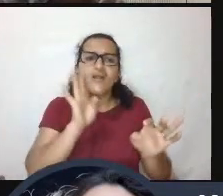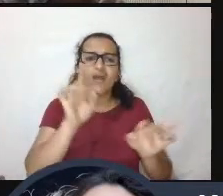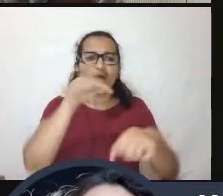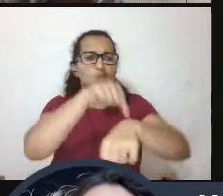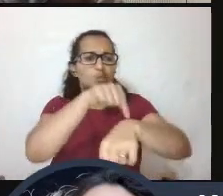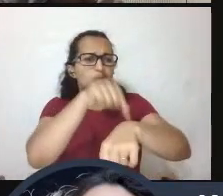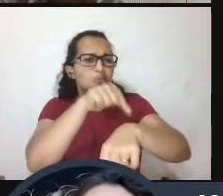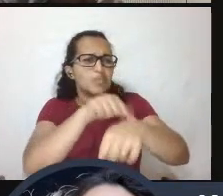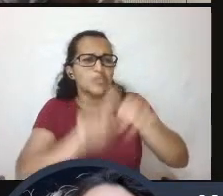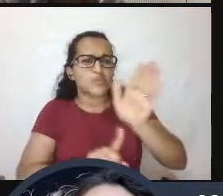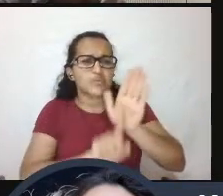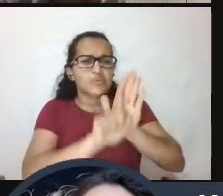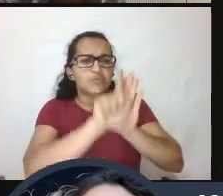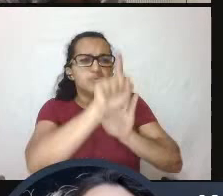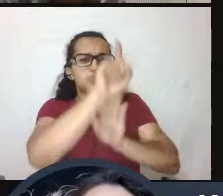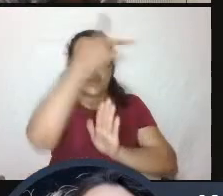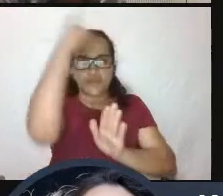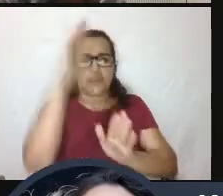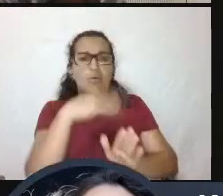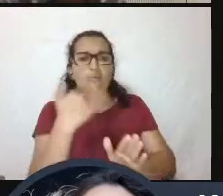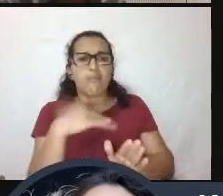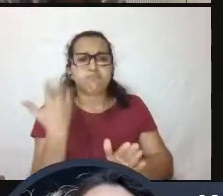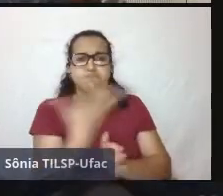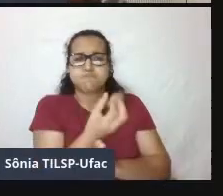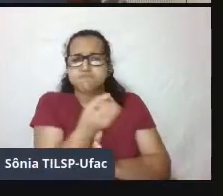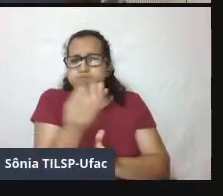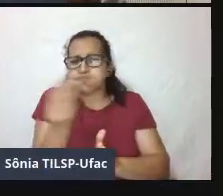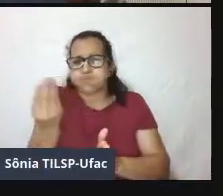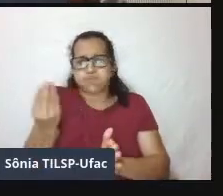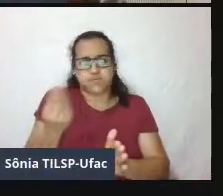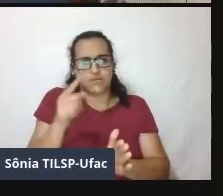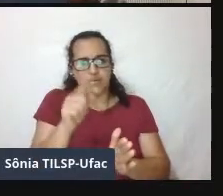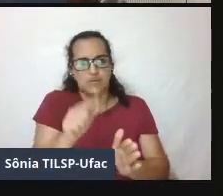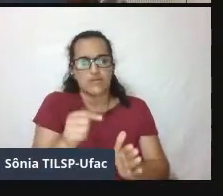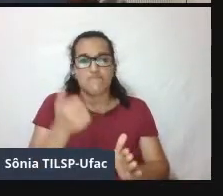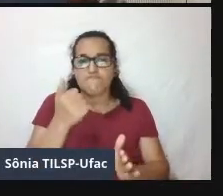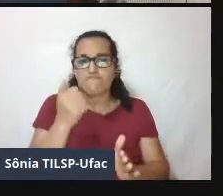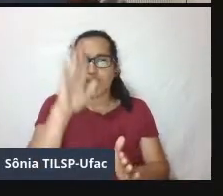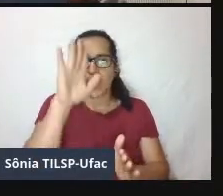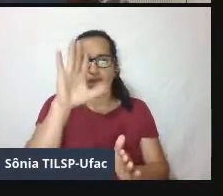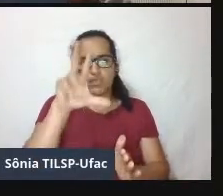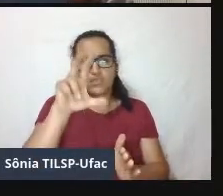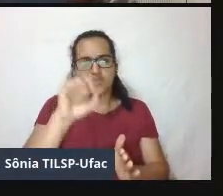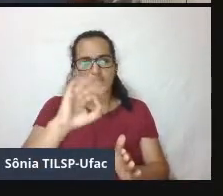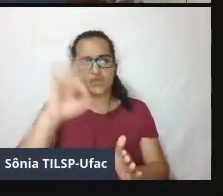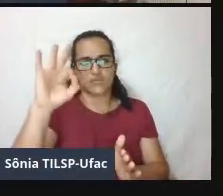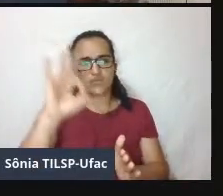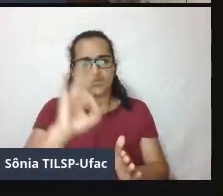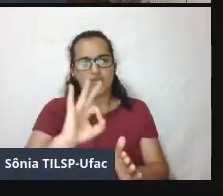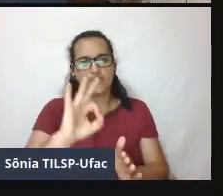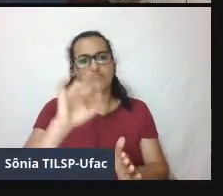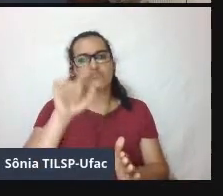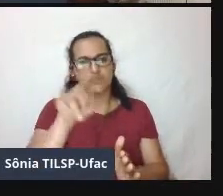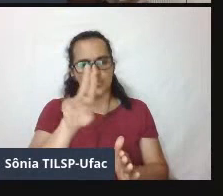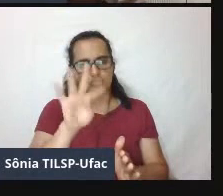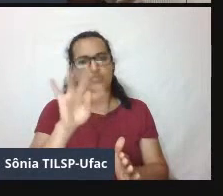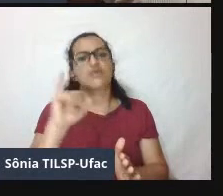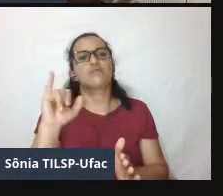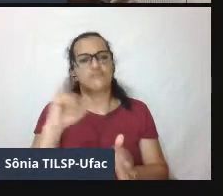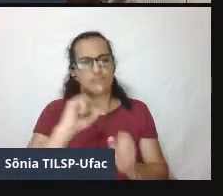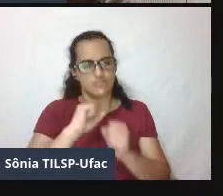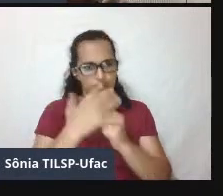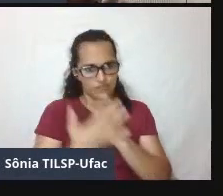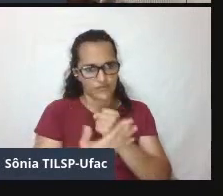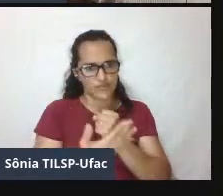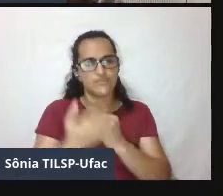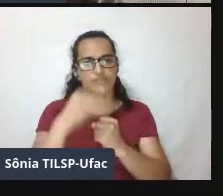grande número de óbitos. Infelizmente, nós ainda ultrapassamos 50% de óbitos dentro da UTI Covid. Mas, nesse momento, a gente